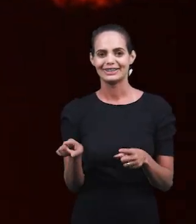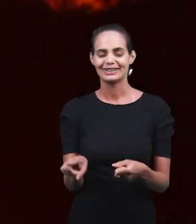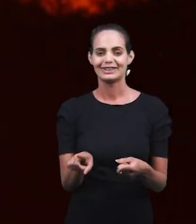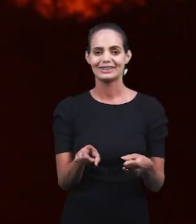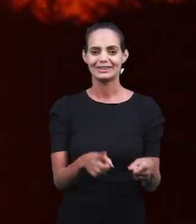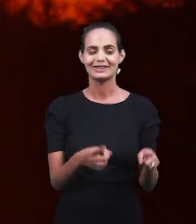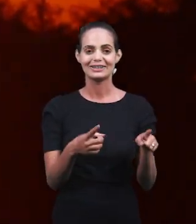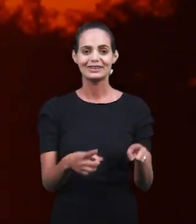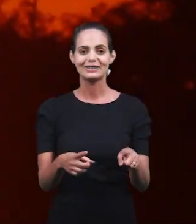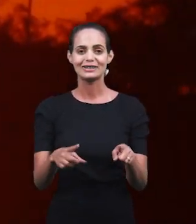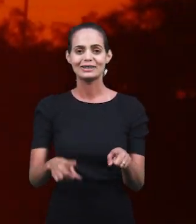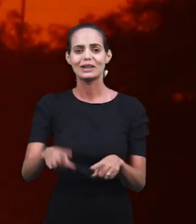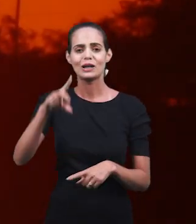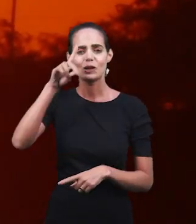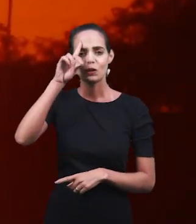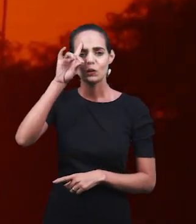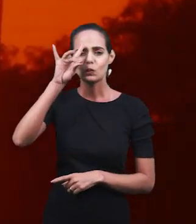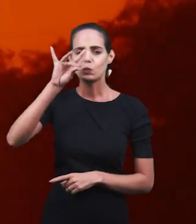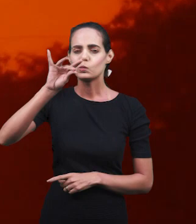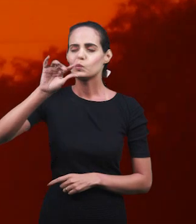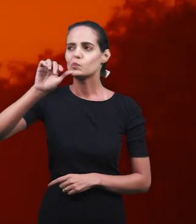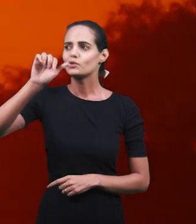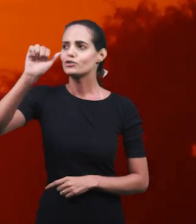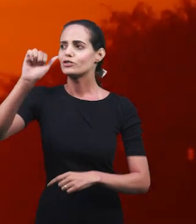Ele um dia voltará,